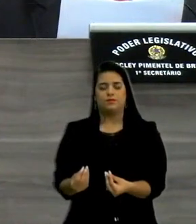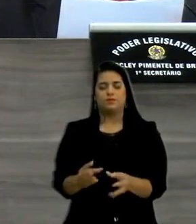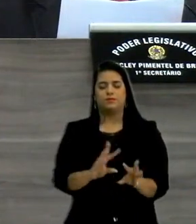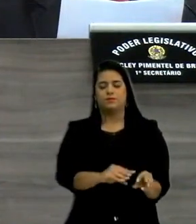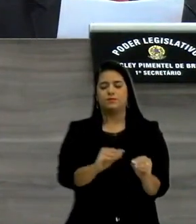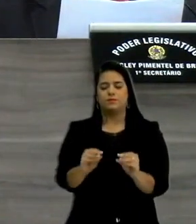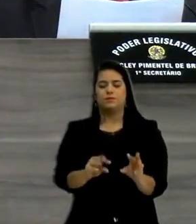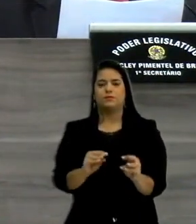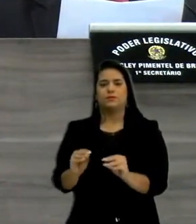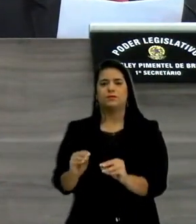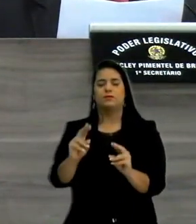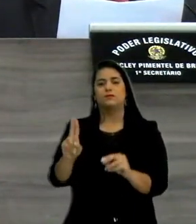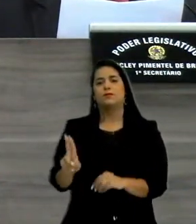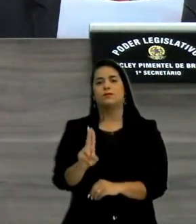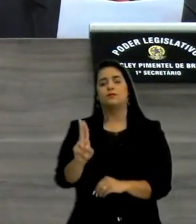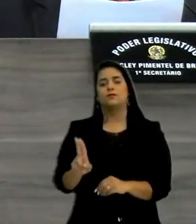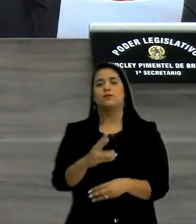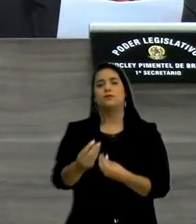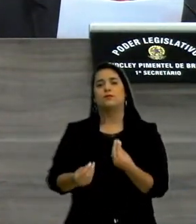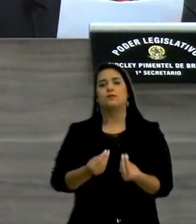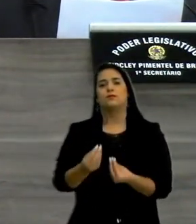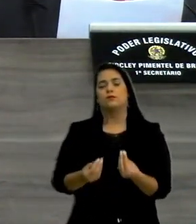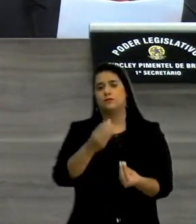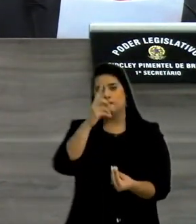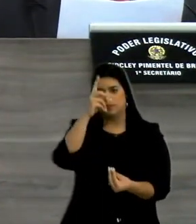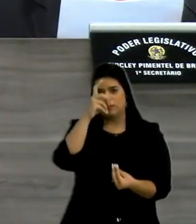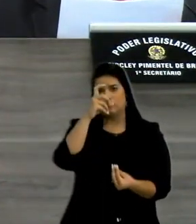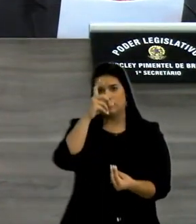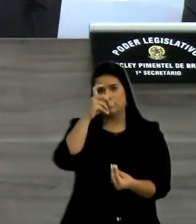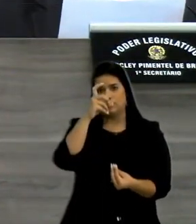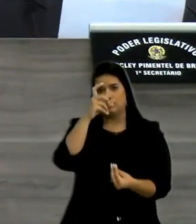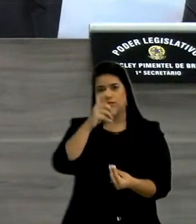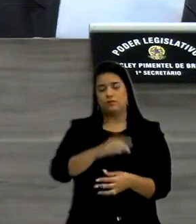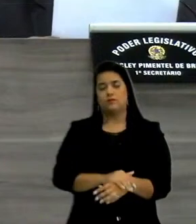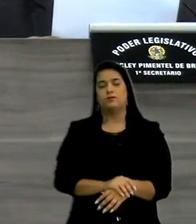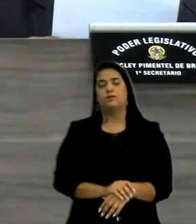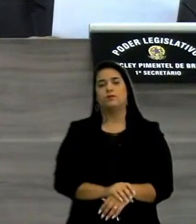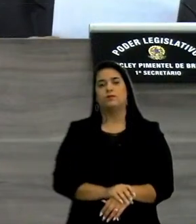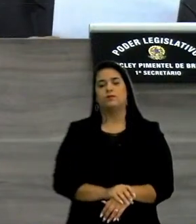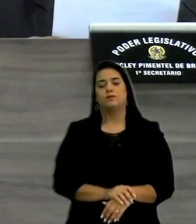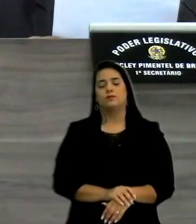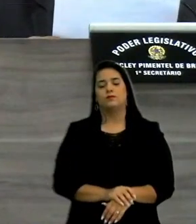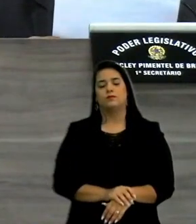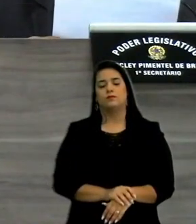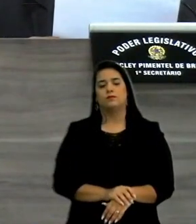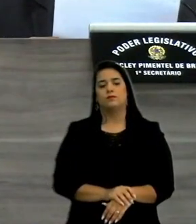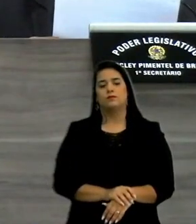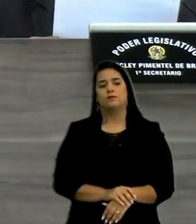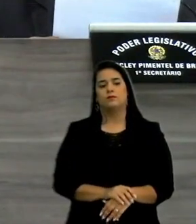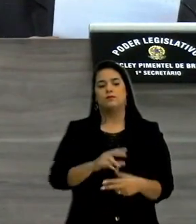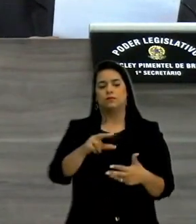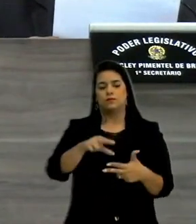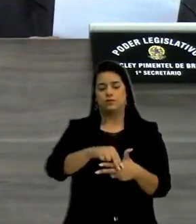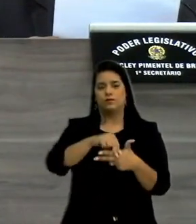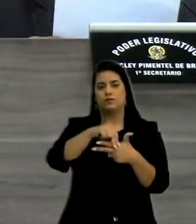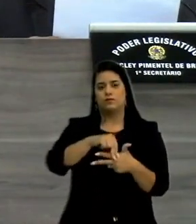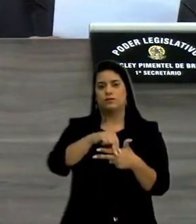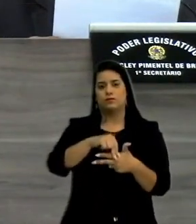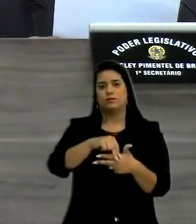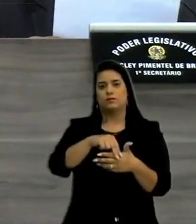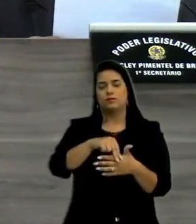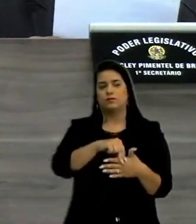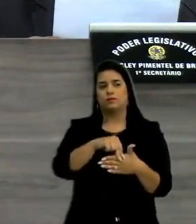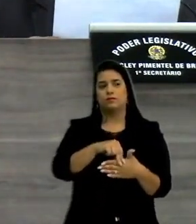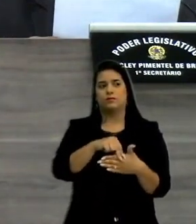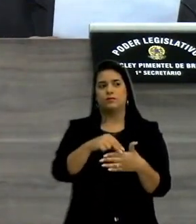uso do Hospital Municipal Dr. José Antônio Siqueira Neto. E anexo, temos termos de